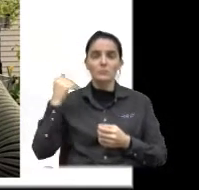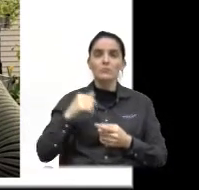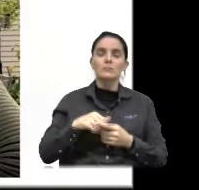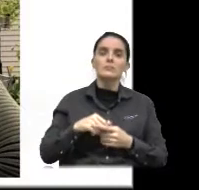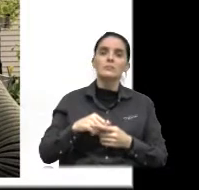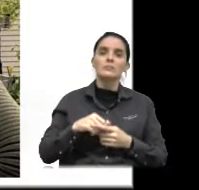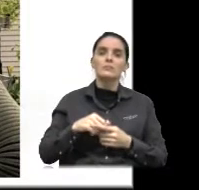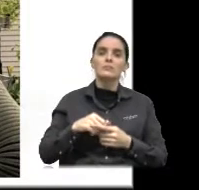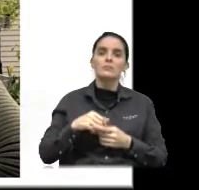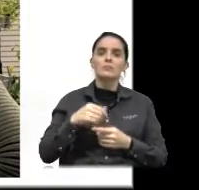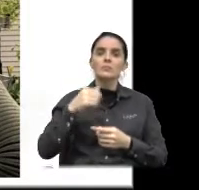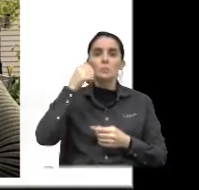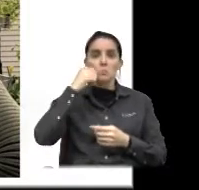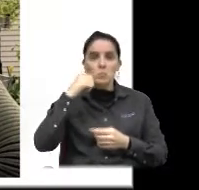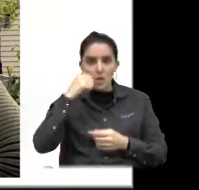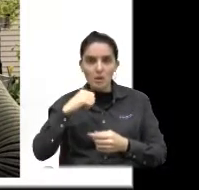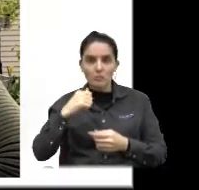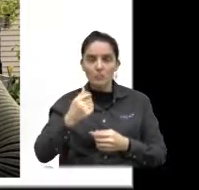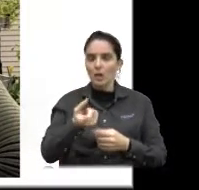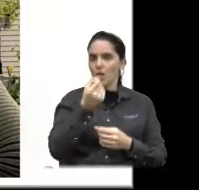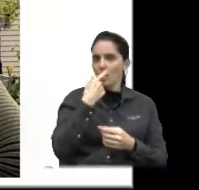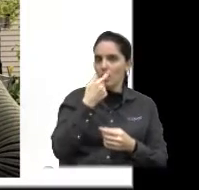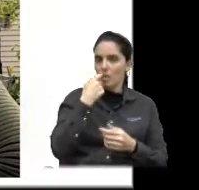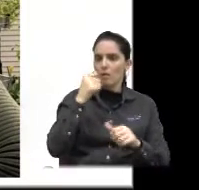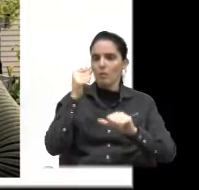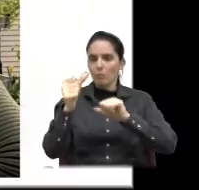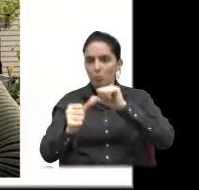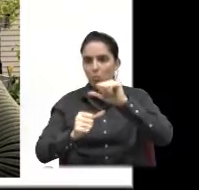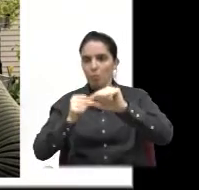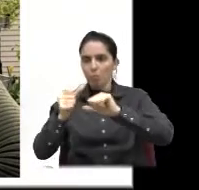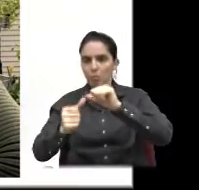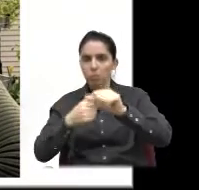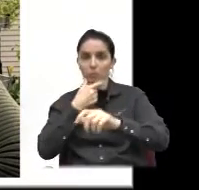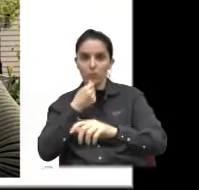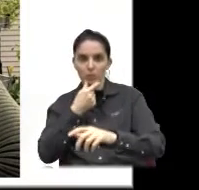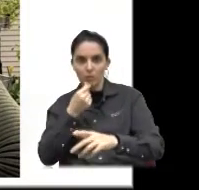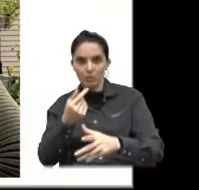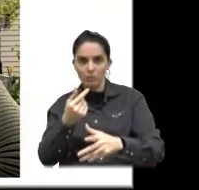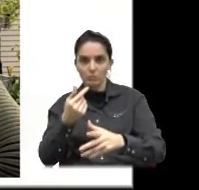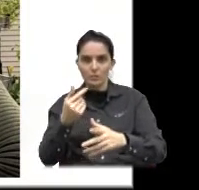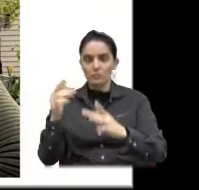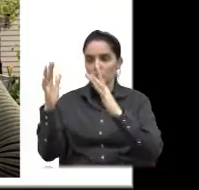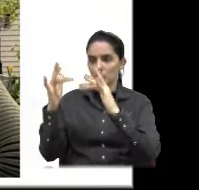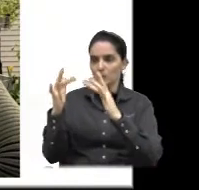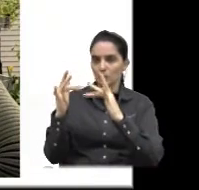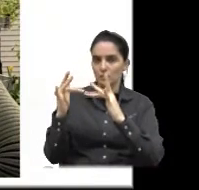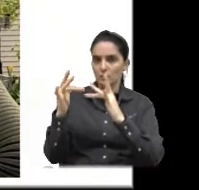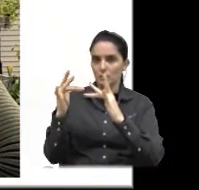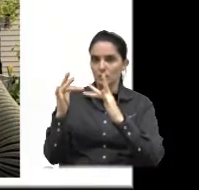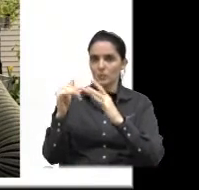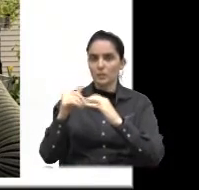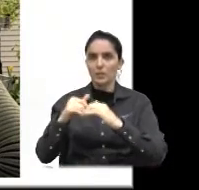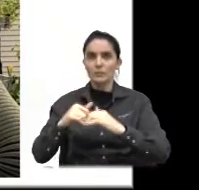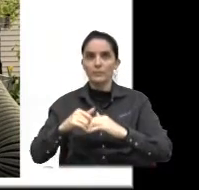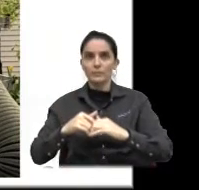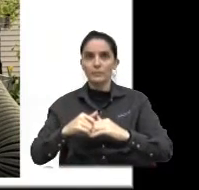masculino e virou o homem e ou se relacionar com a mulher de repente essa mulher